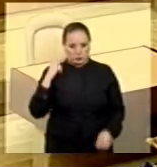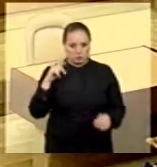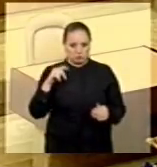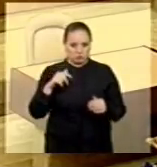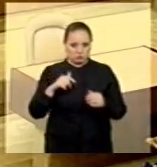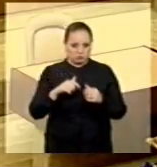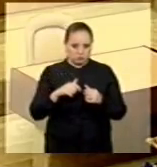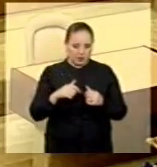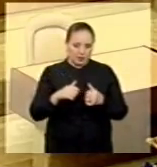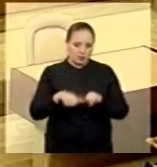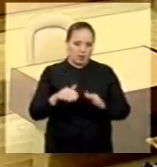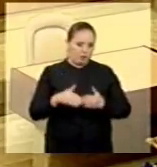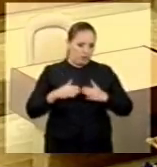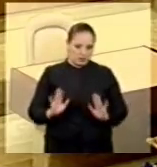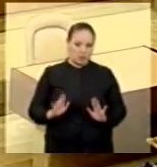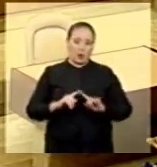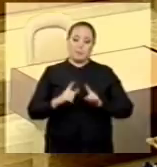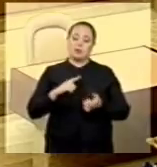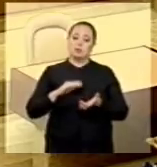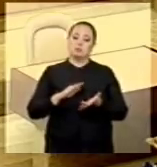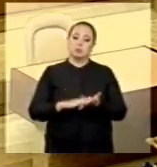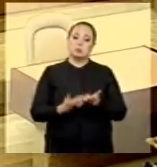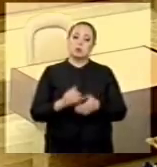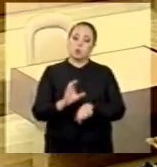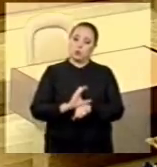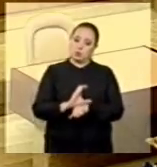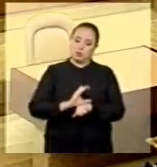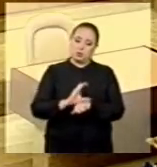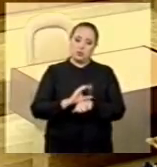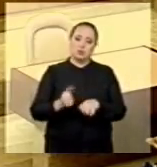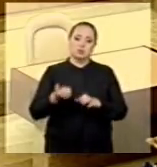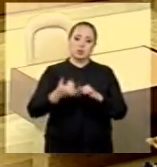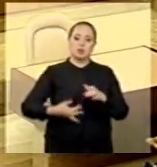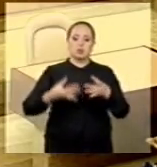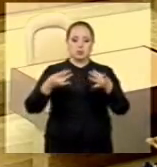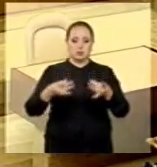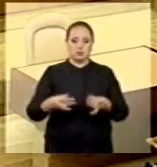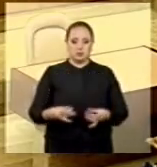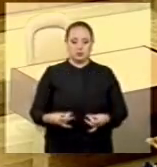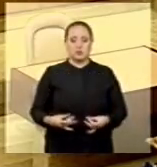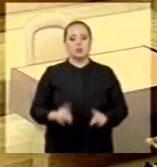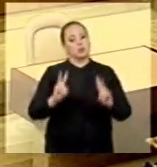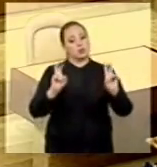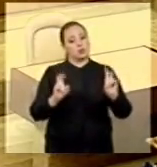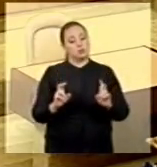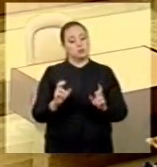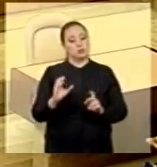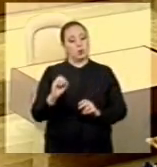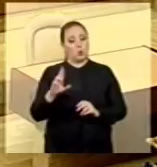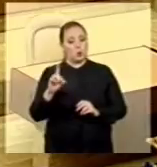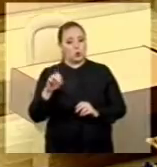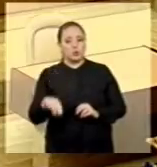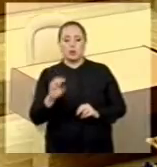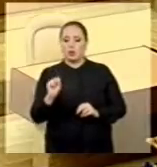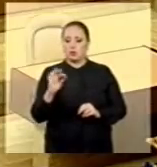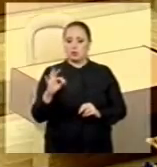partir dessa interpretação constitucional, de caráter restritivo, em questão de ordem, o Supremo Tribunal Federal,